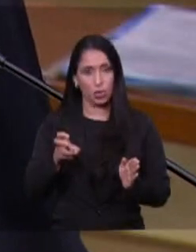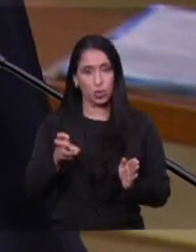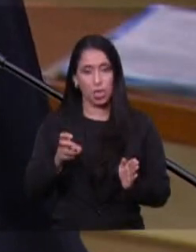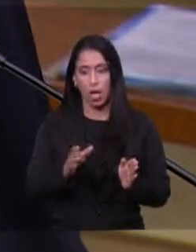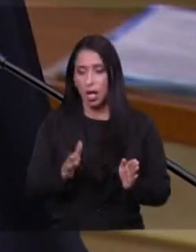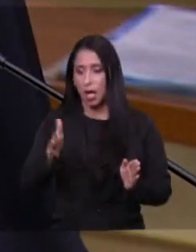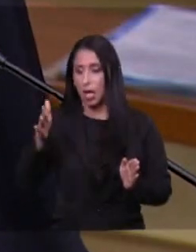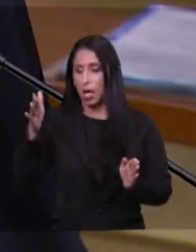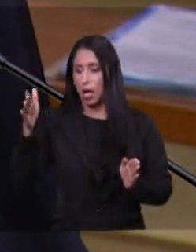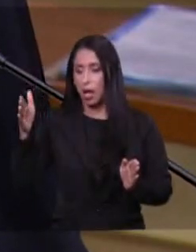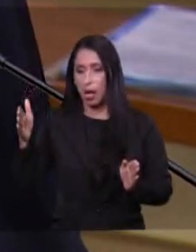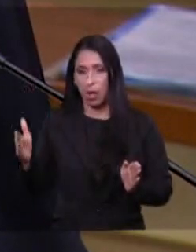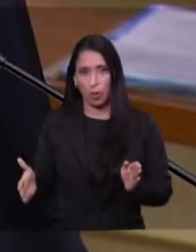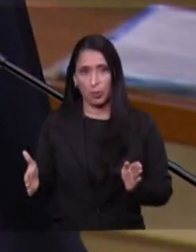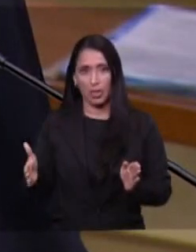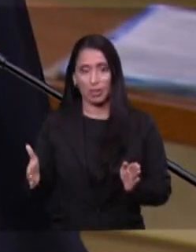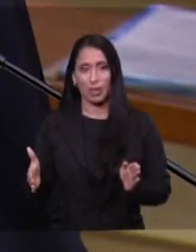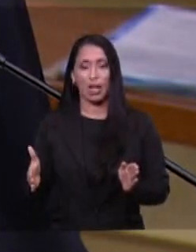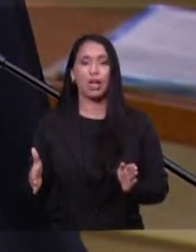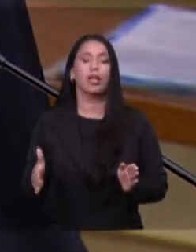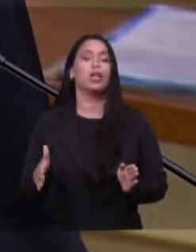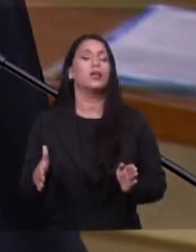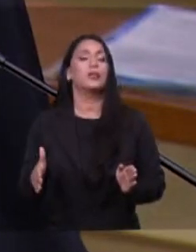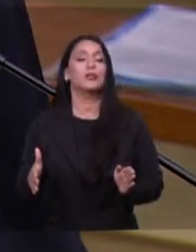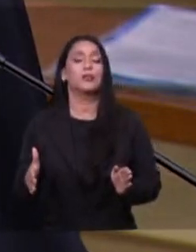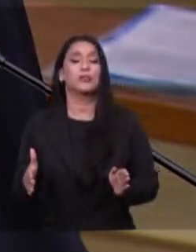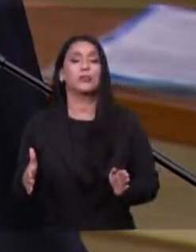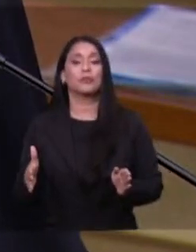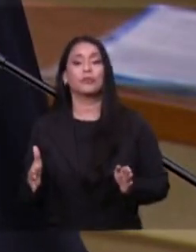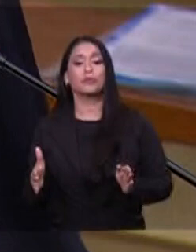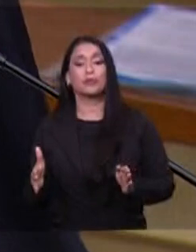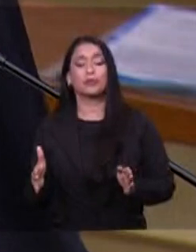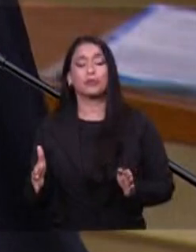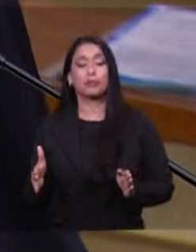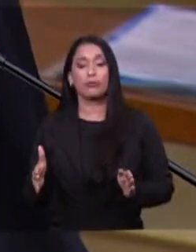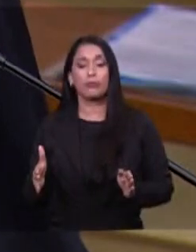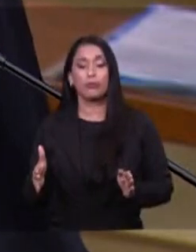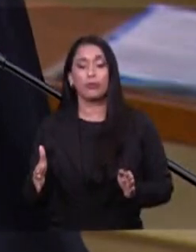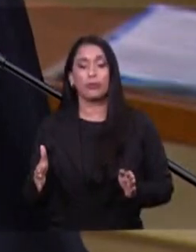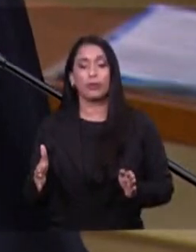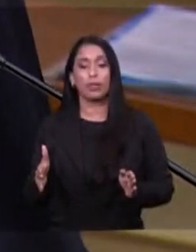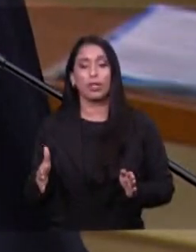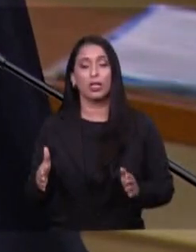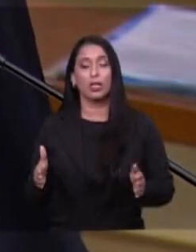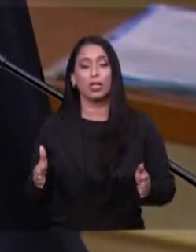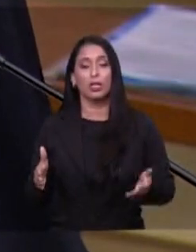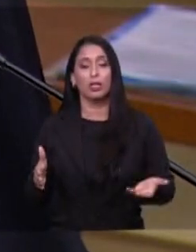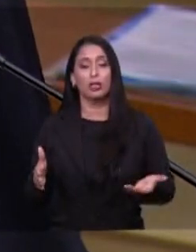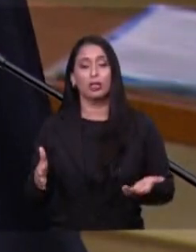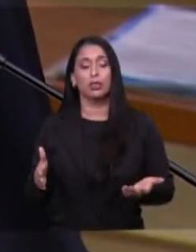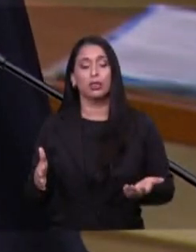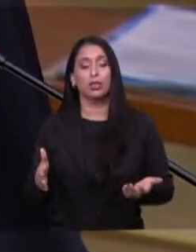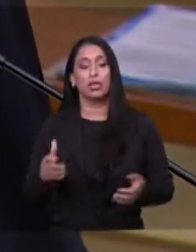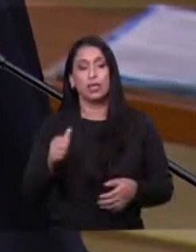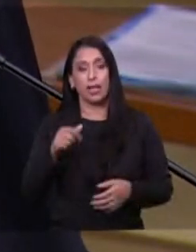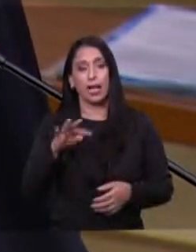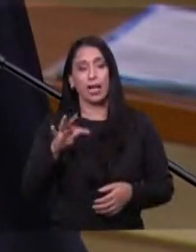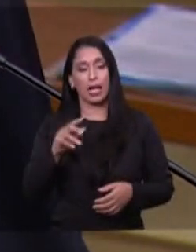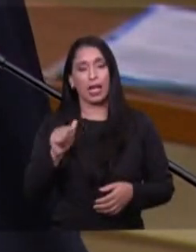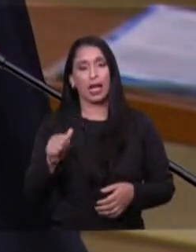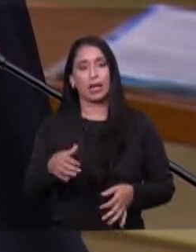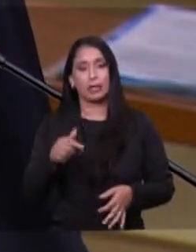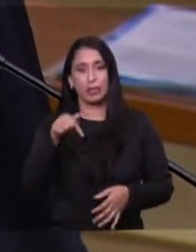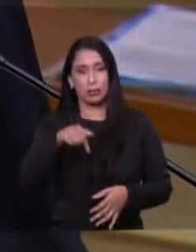para requerir o reconhecimento do direito real de uso de que trata a lei impugnada, a partir da data da publicação da ata da